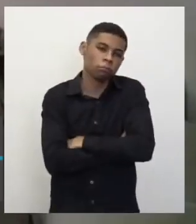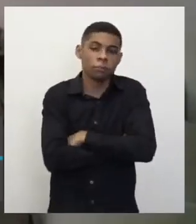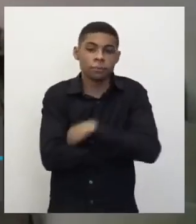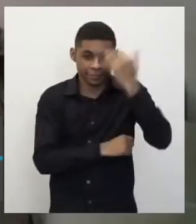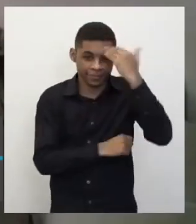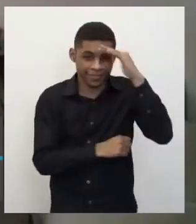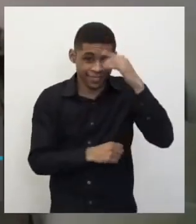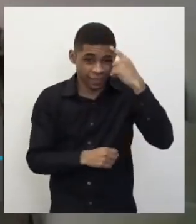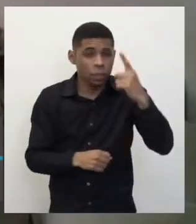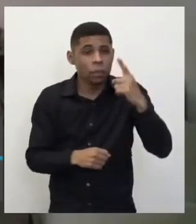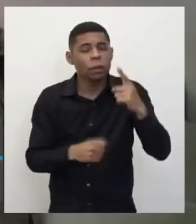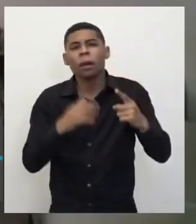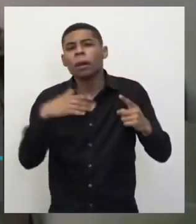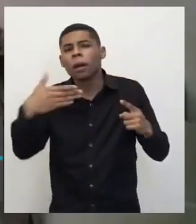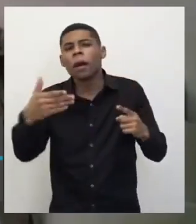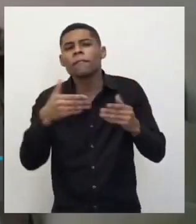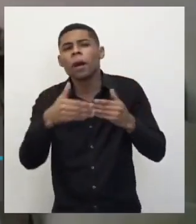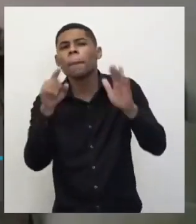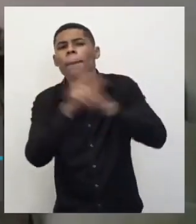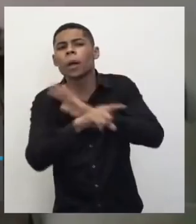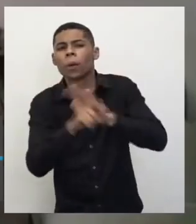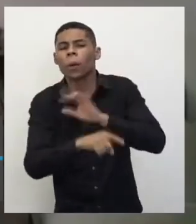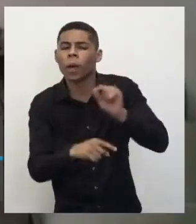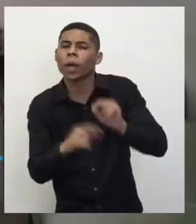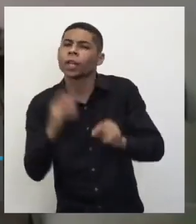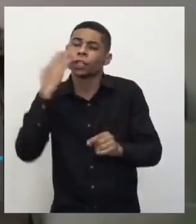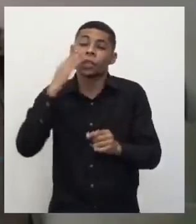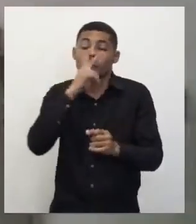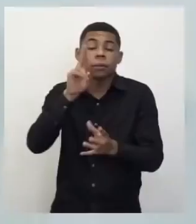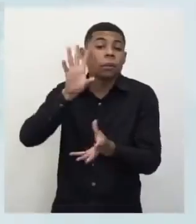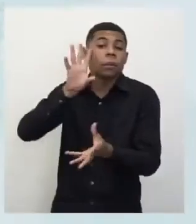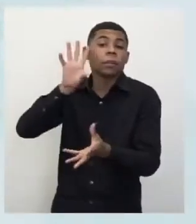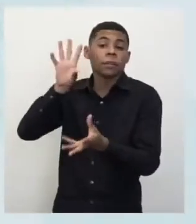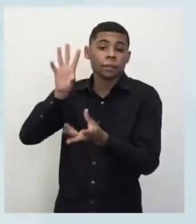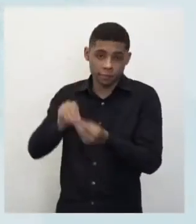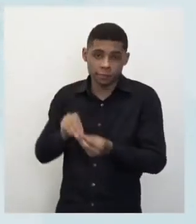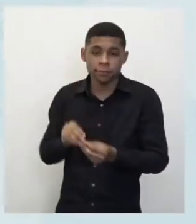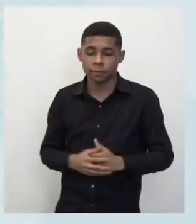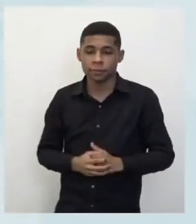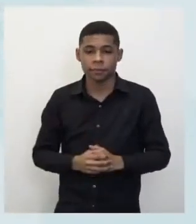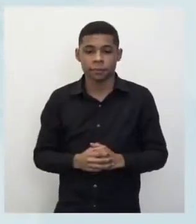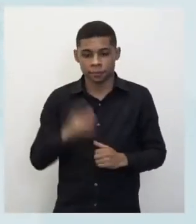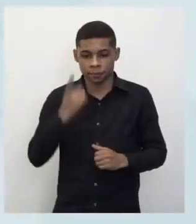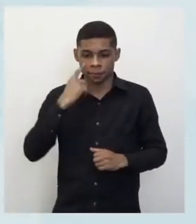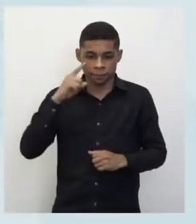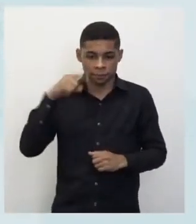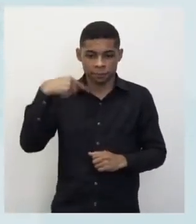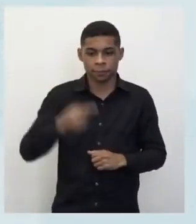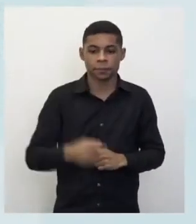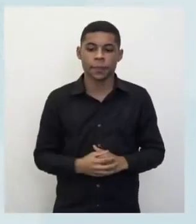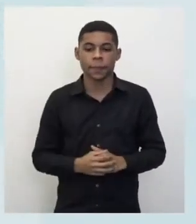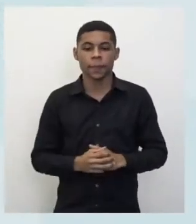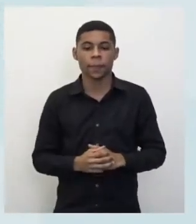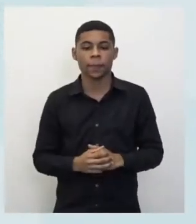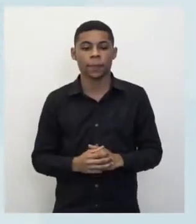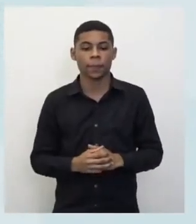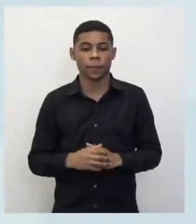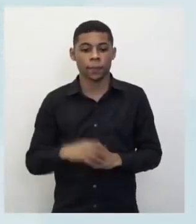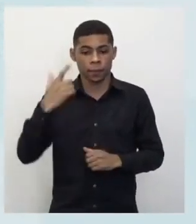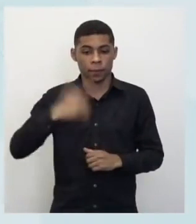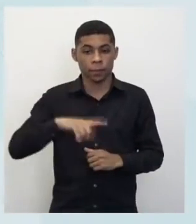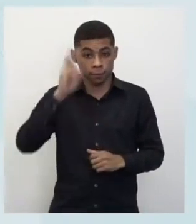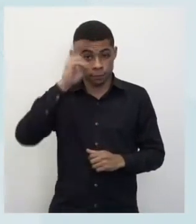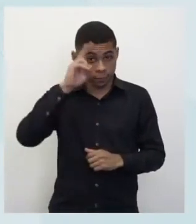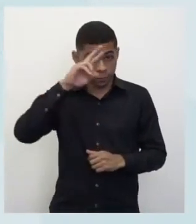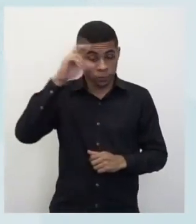levantar hipóteses do que pode acontecer ao longo da entrevista. Vamos lá para o próximo slide, então. Então, aí, relembrando, nós já